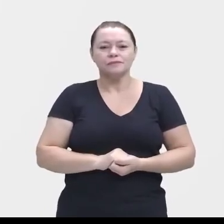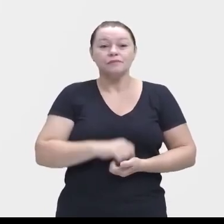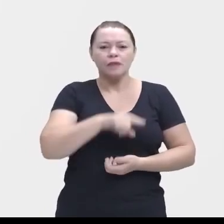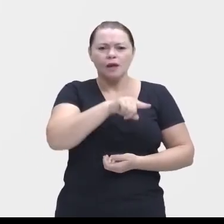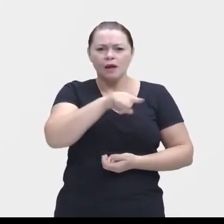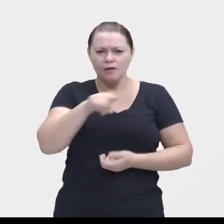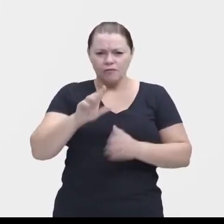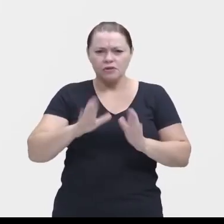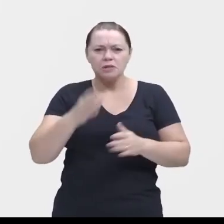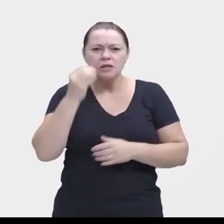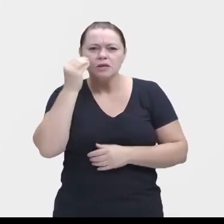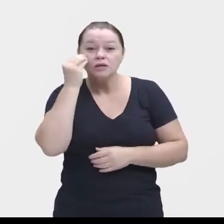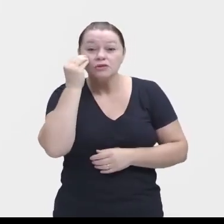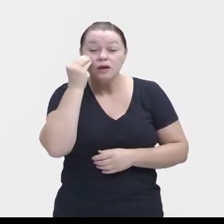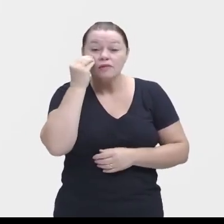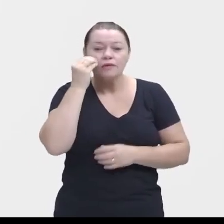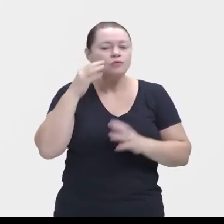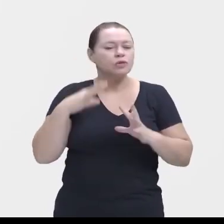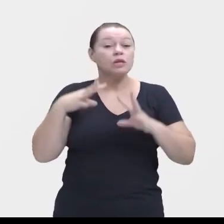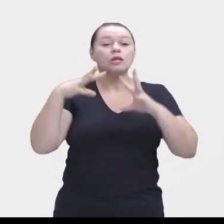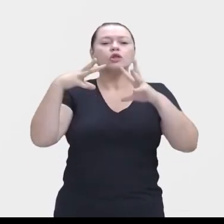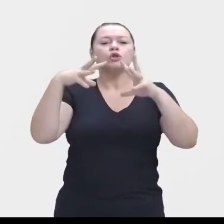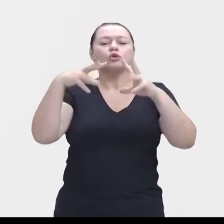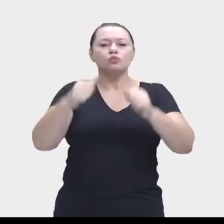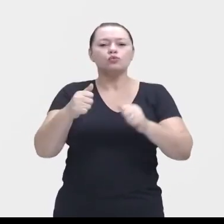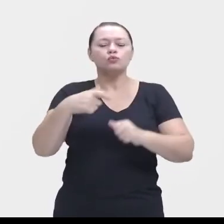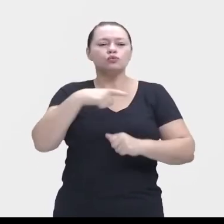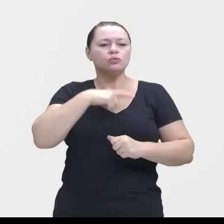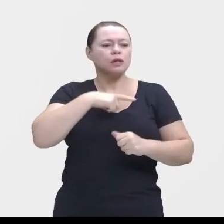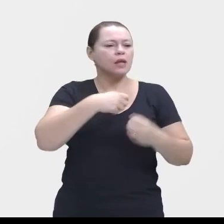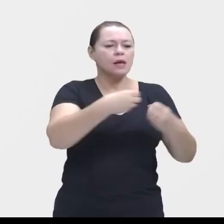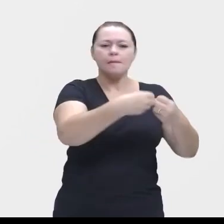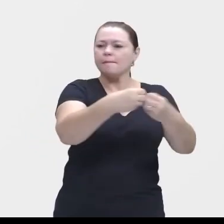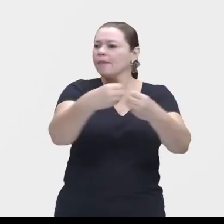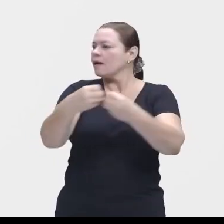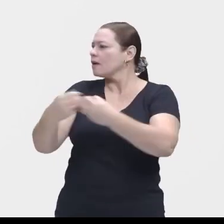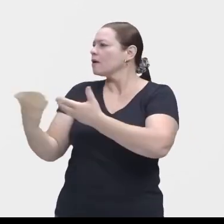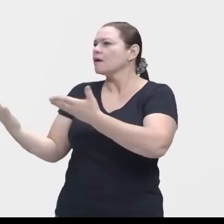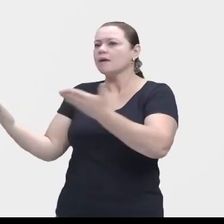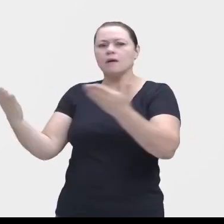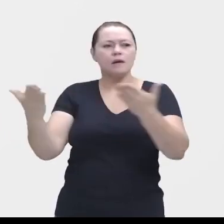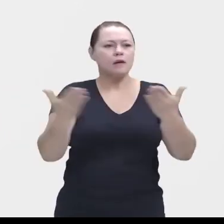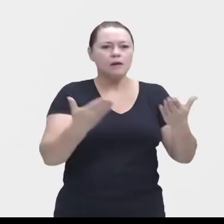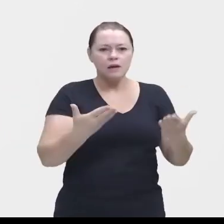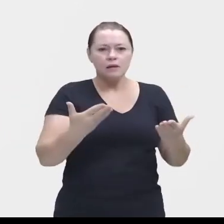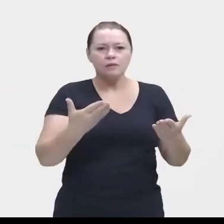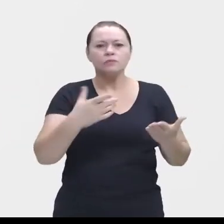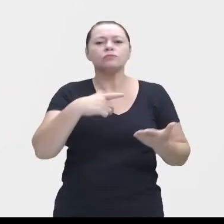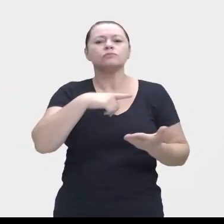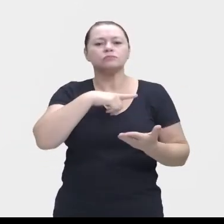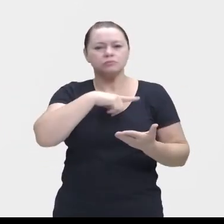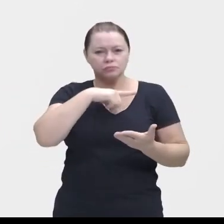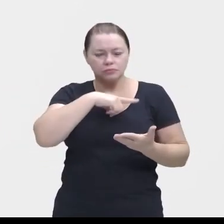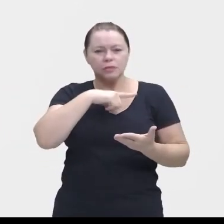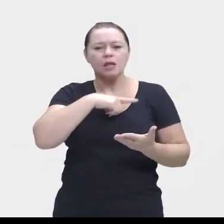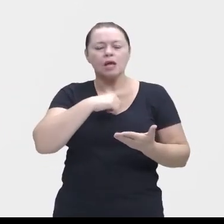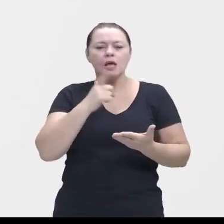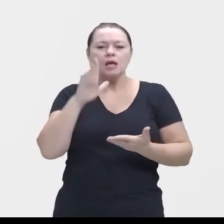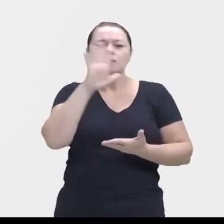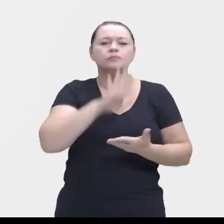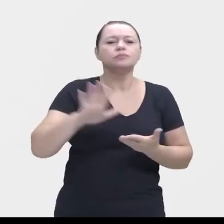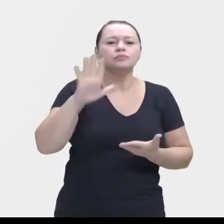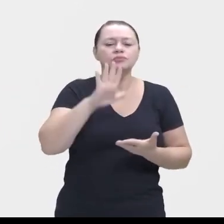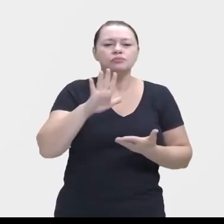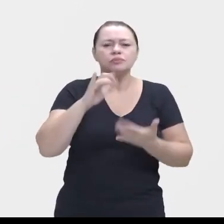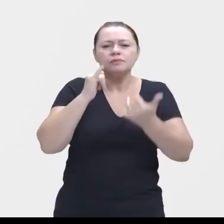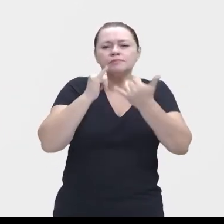Vocês já observaram que tudo que nos cerca, tudo que está ao nosso redor tem formas ou